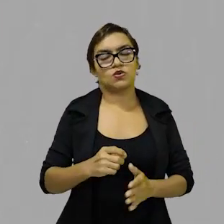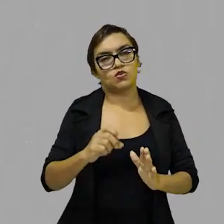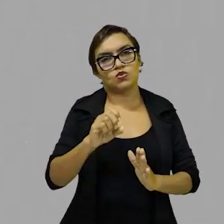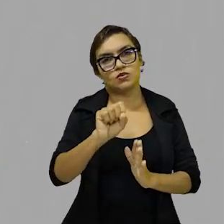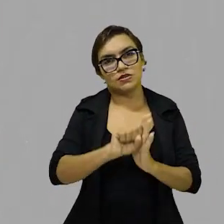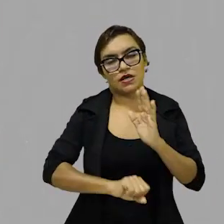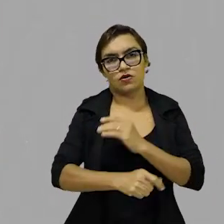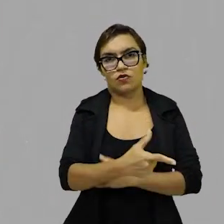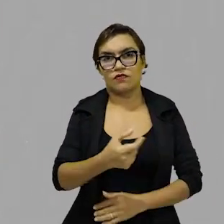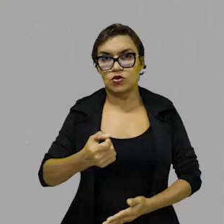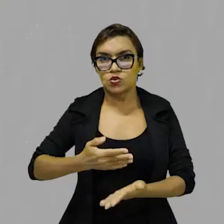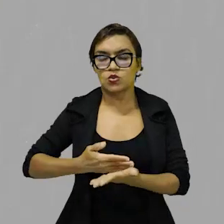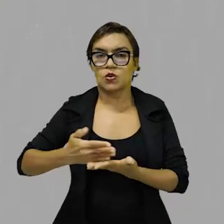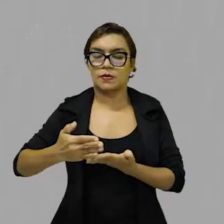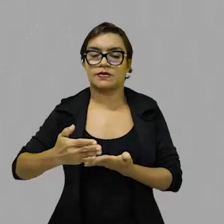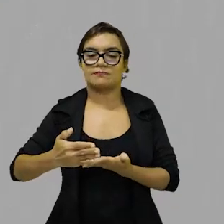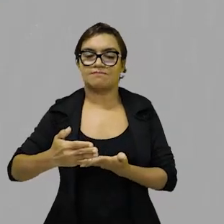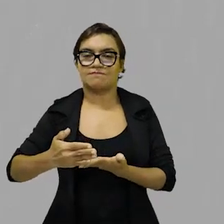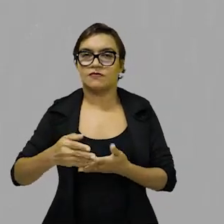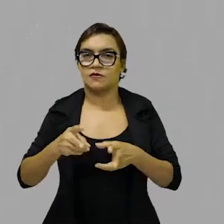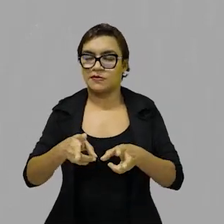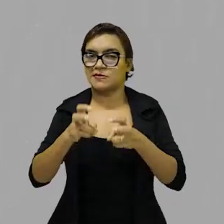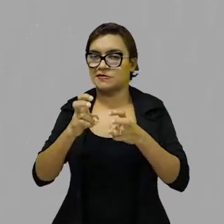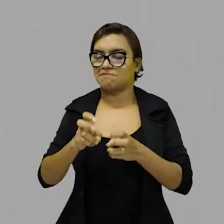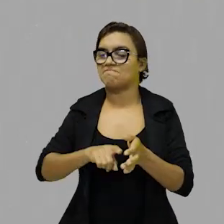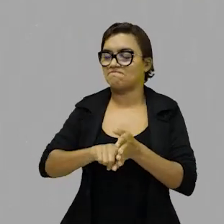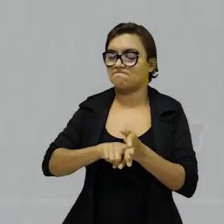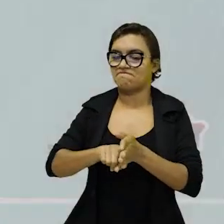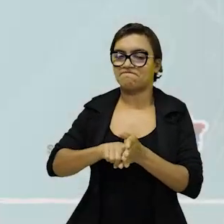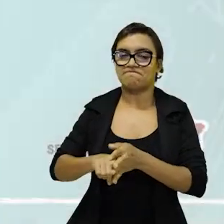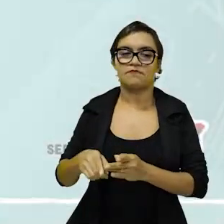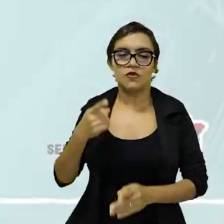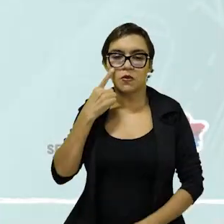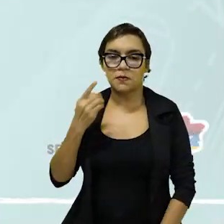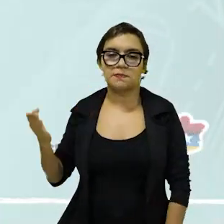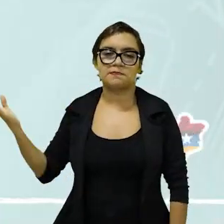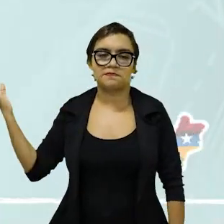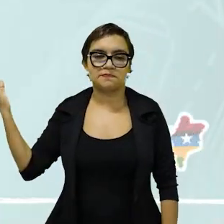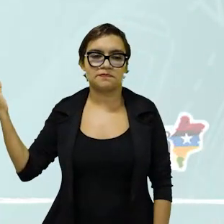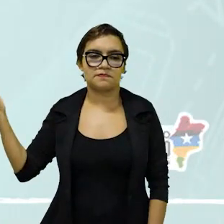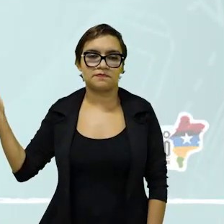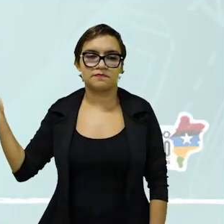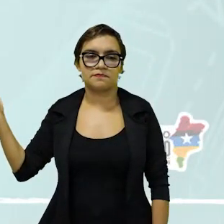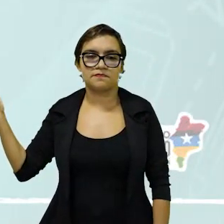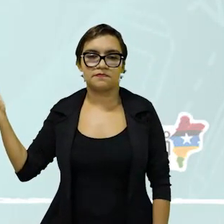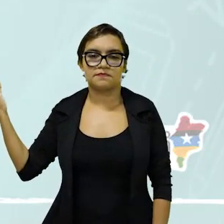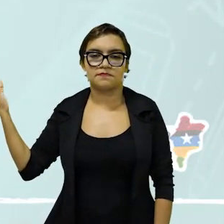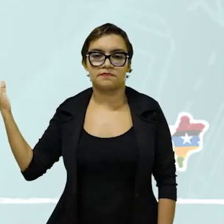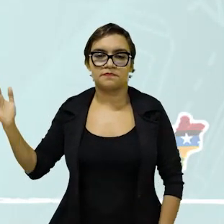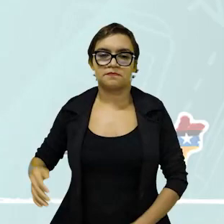mais leves, porque tem obras dele, eu sei que vocês vão pesquisar sobre isso, bem mais densas. Né? Rothluff,